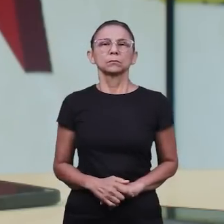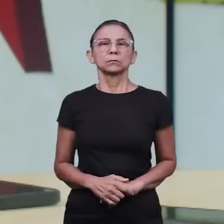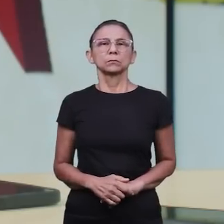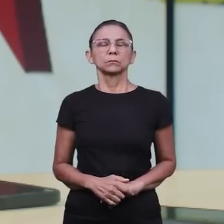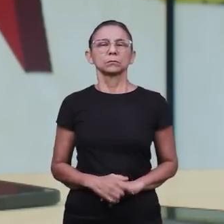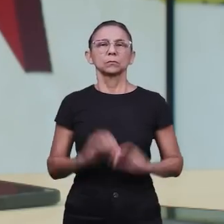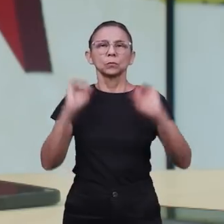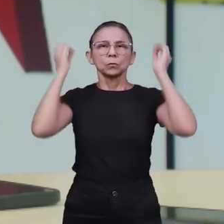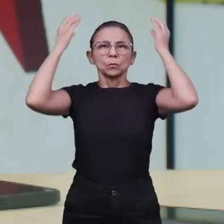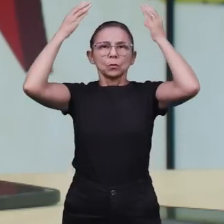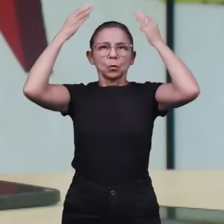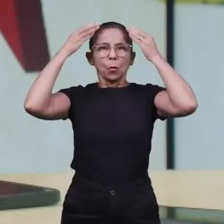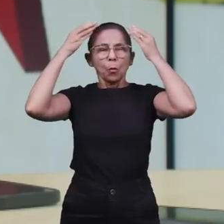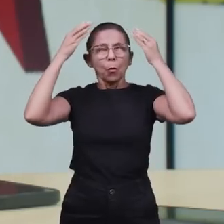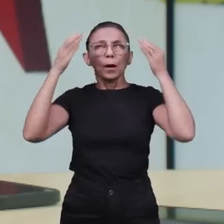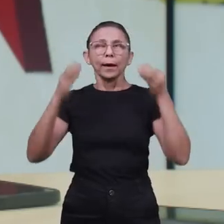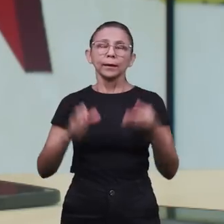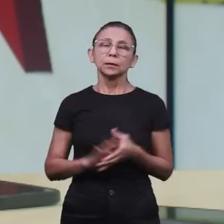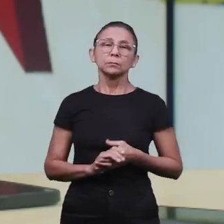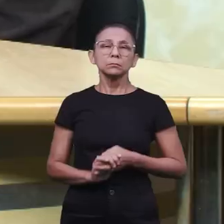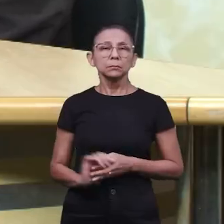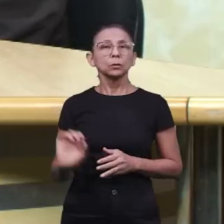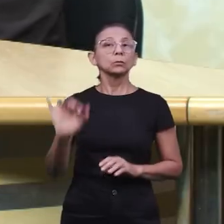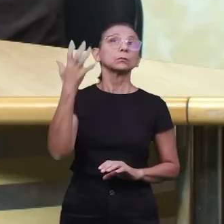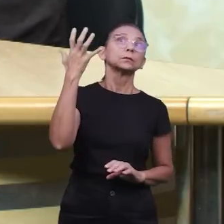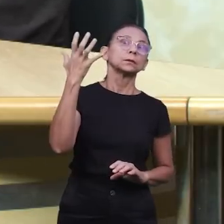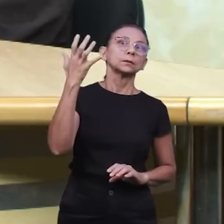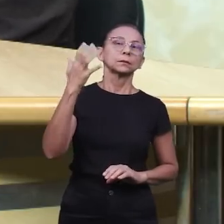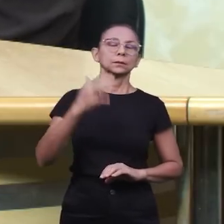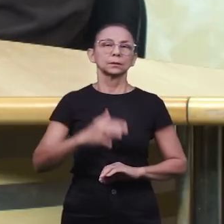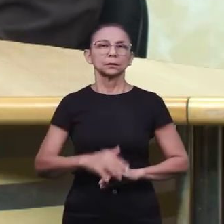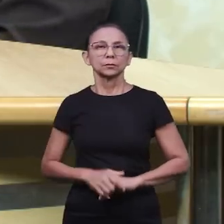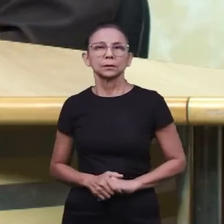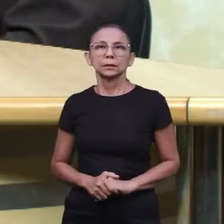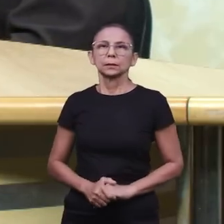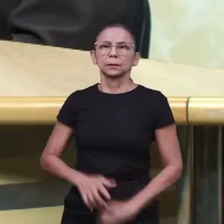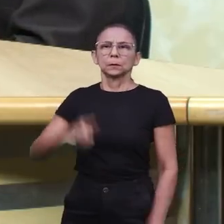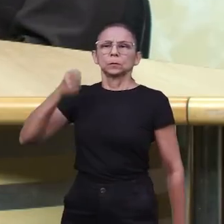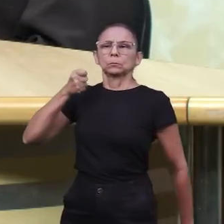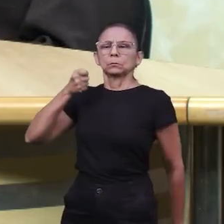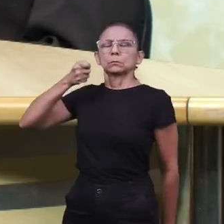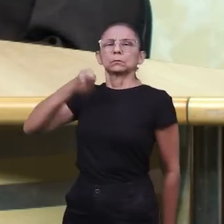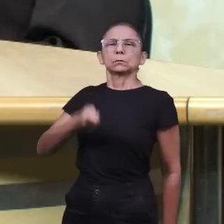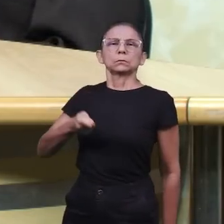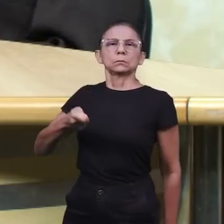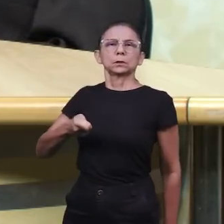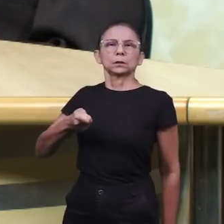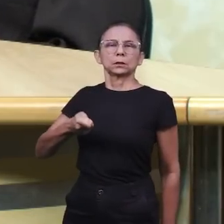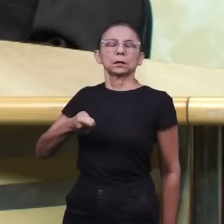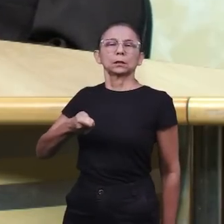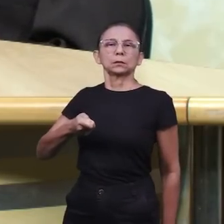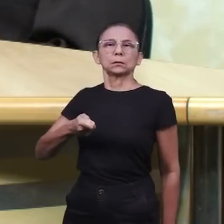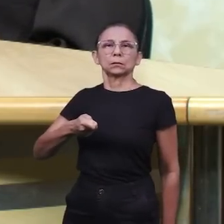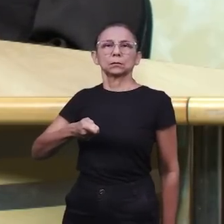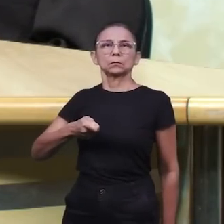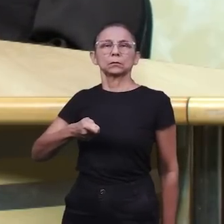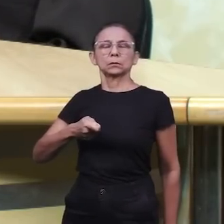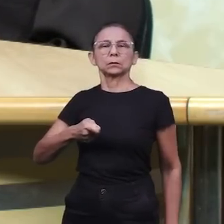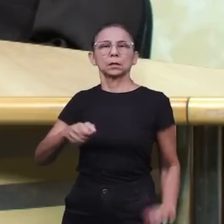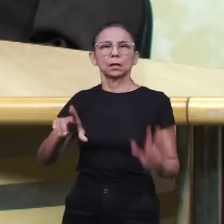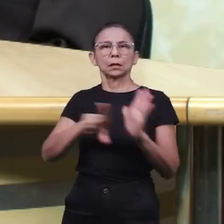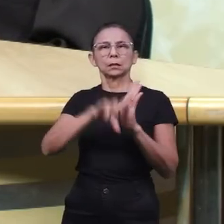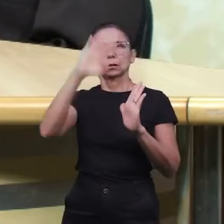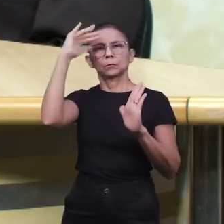rei acerca de uma determinada circunstância e da obrigatoriedade em se atender aquilo ali